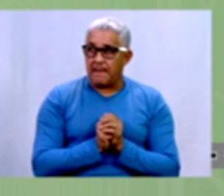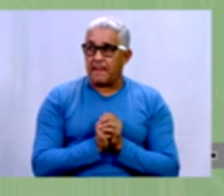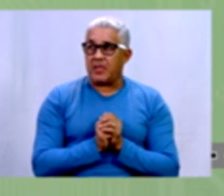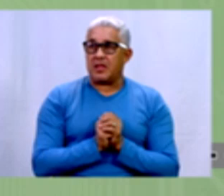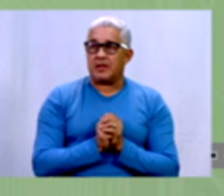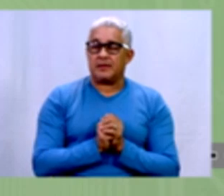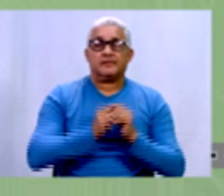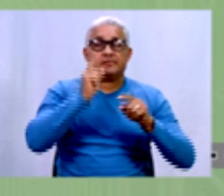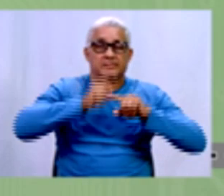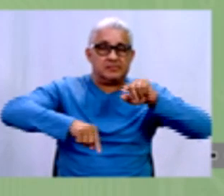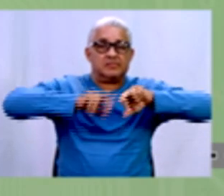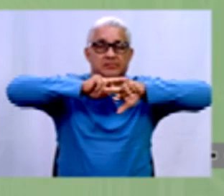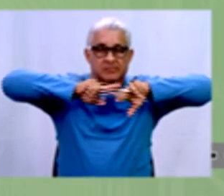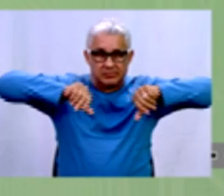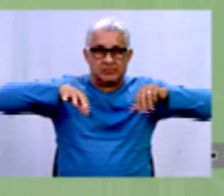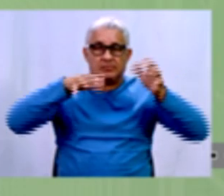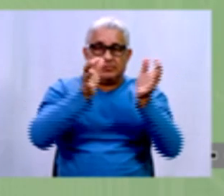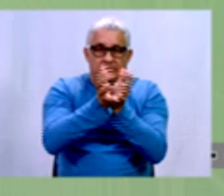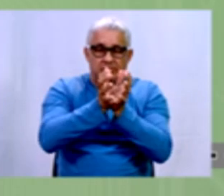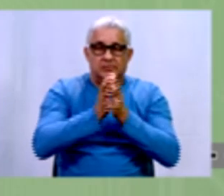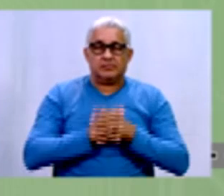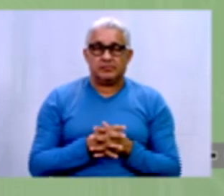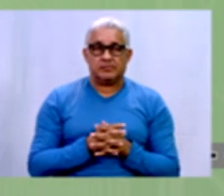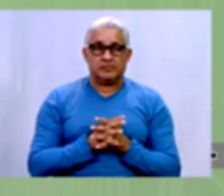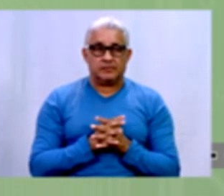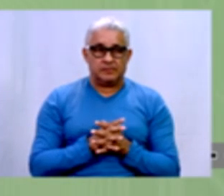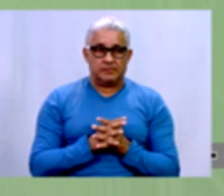o produto, com o time. Né?